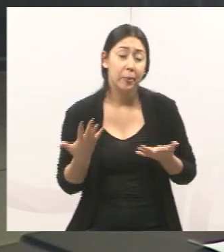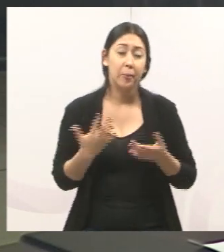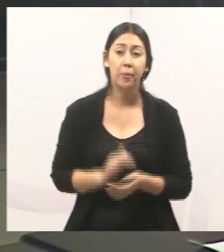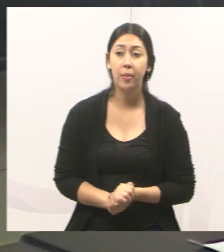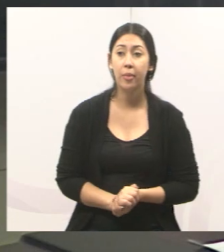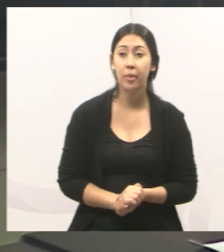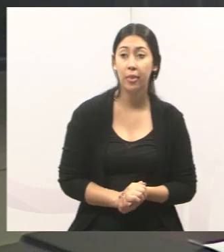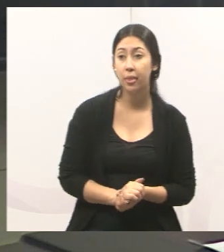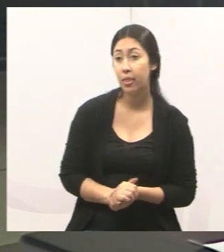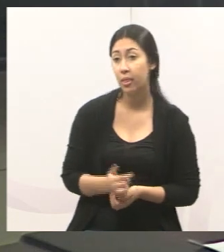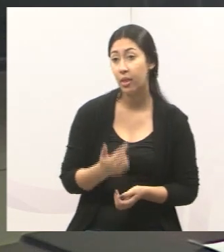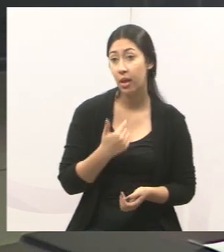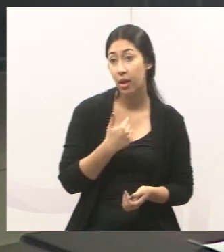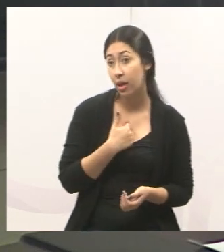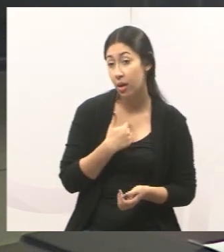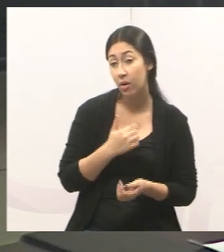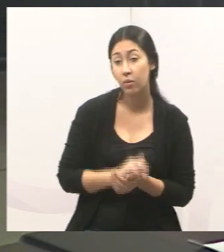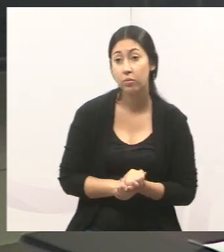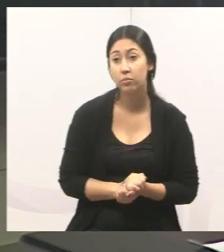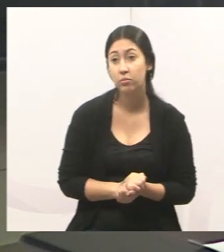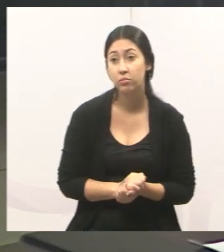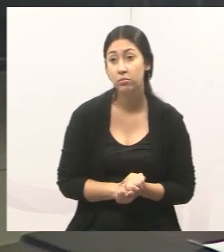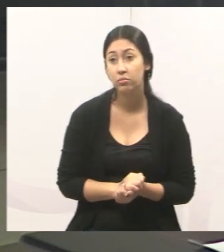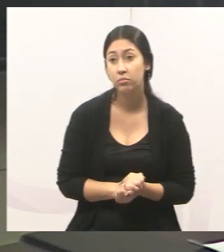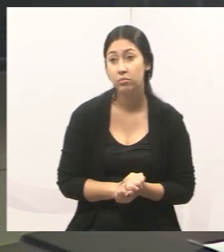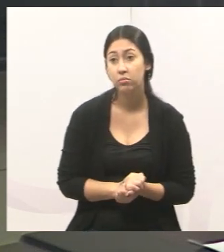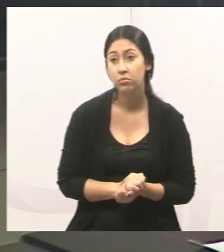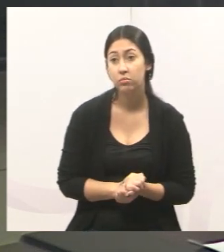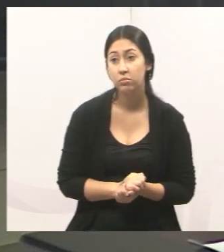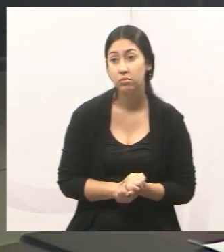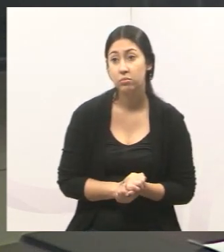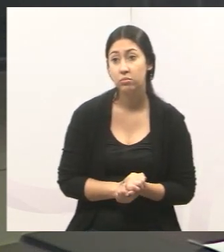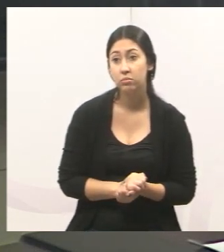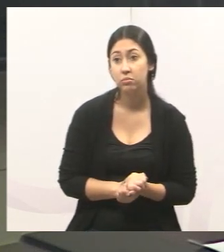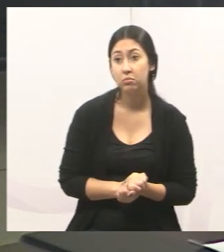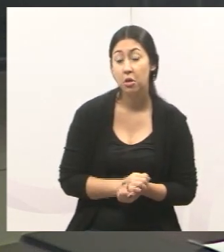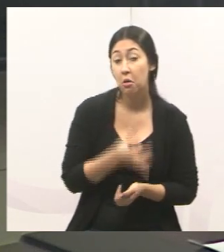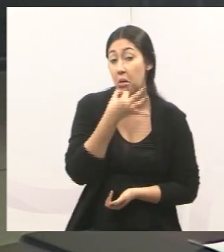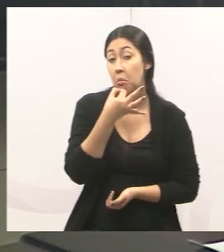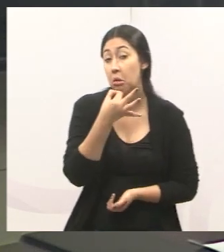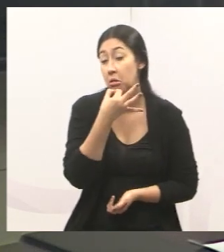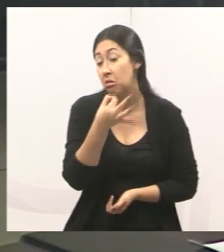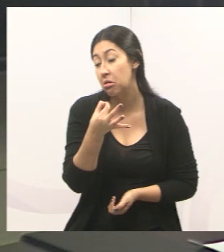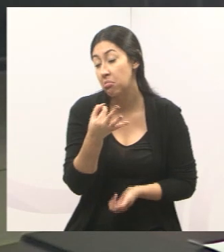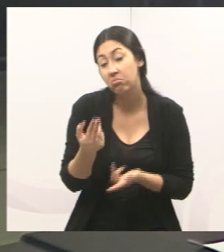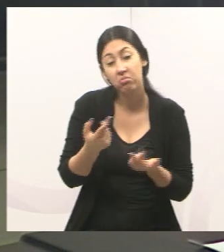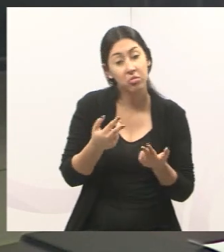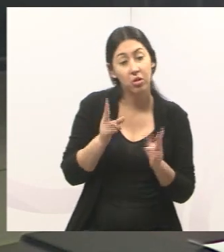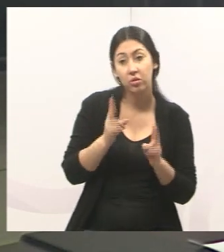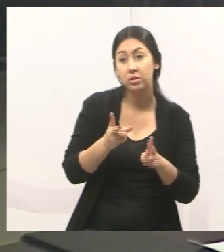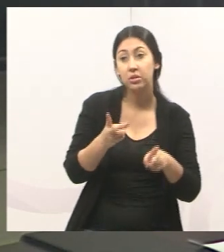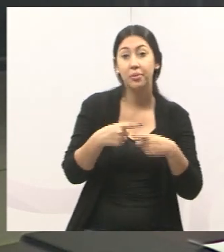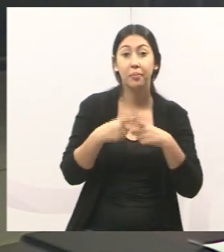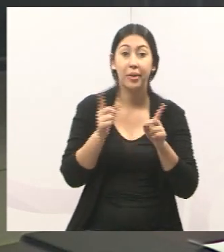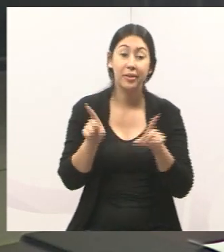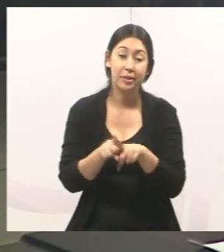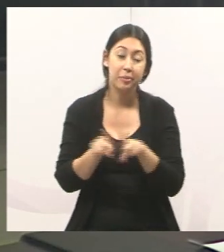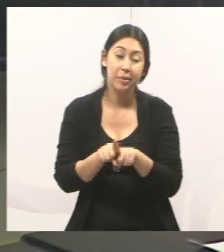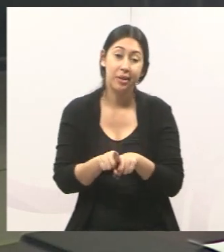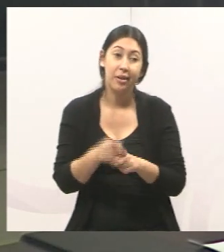eu vou me abster dessa votação, tendo em vista que não muda a minha opinião com relação à forma como o tribunal faz, mas também acho